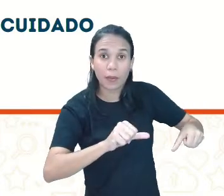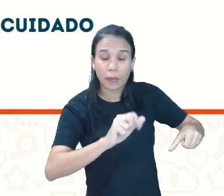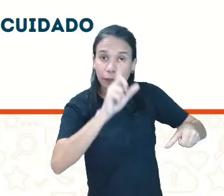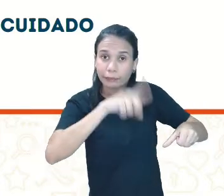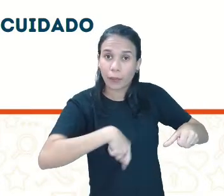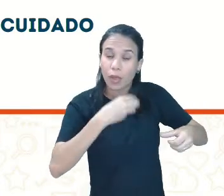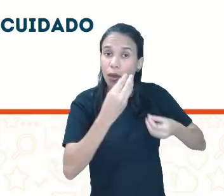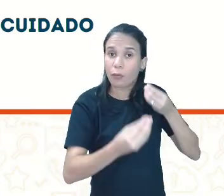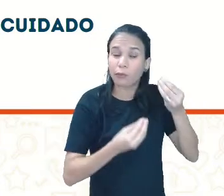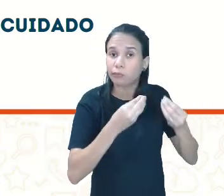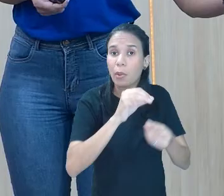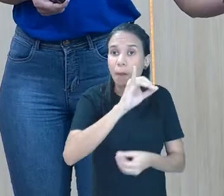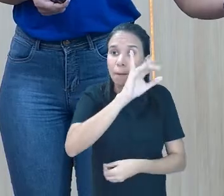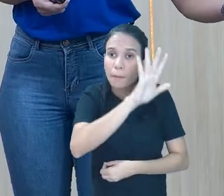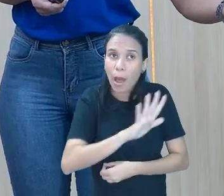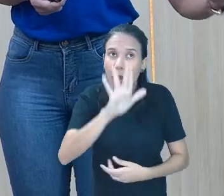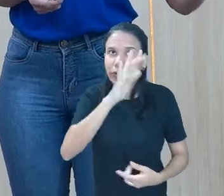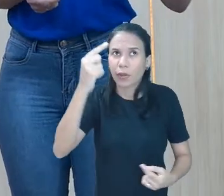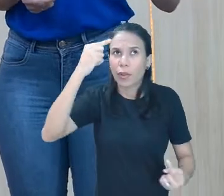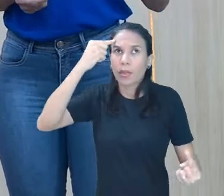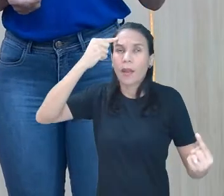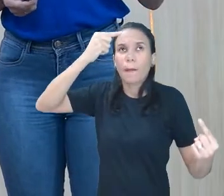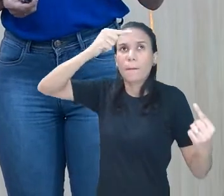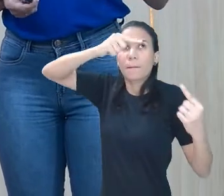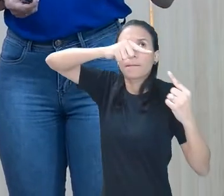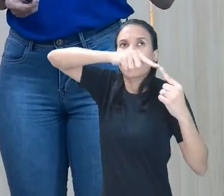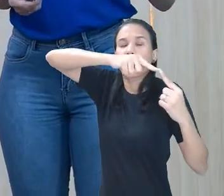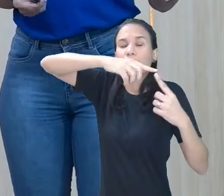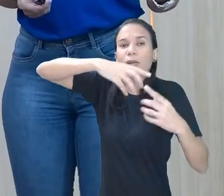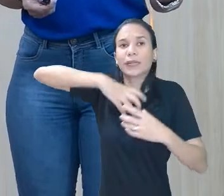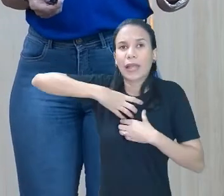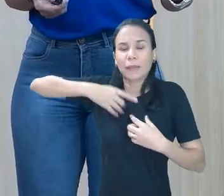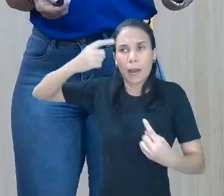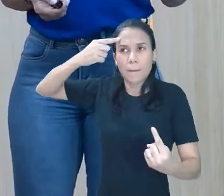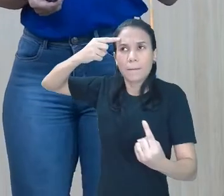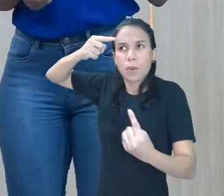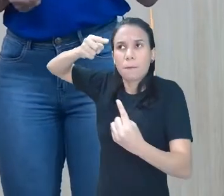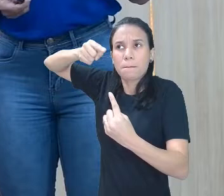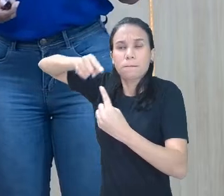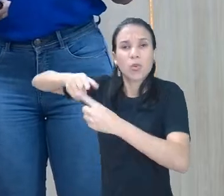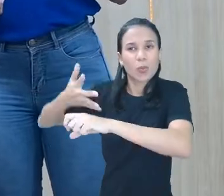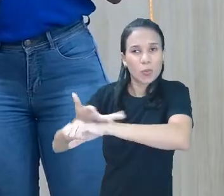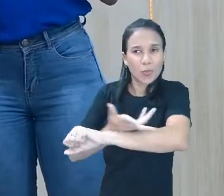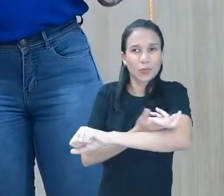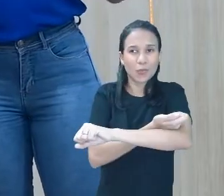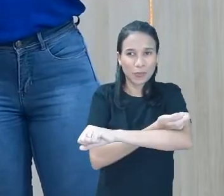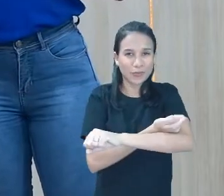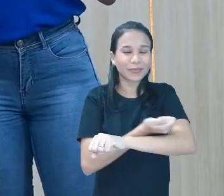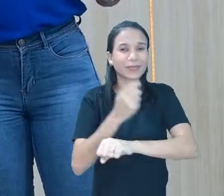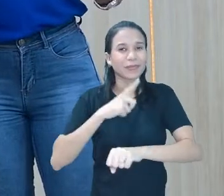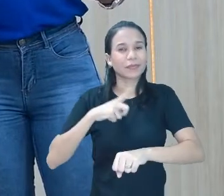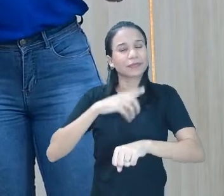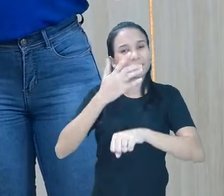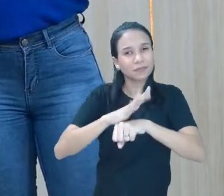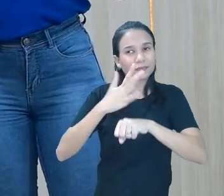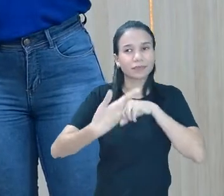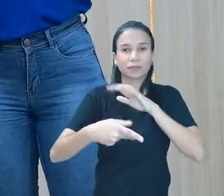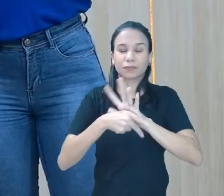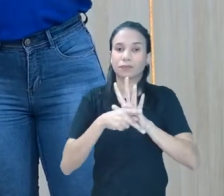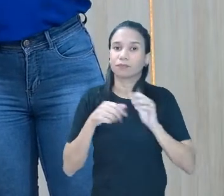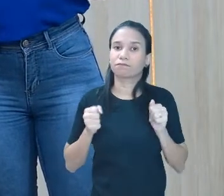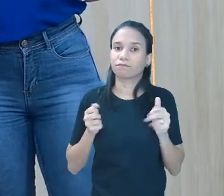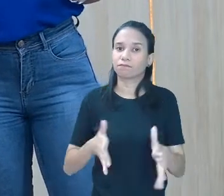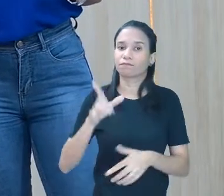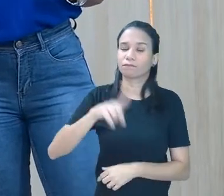que precipitam algumas sensações, que precipitam algumas emoções e fazeres, ações que